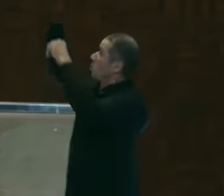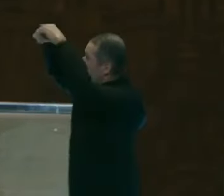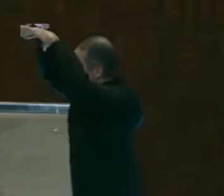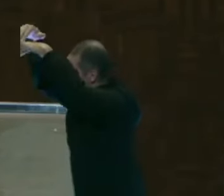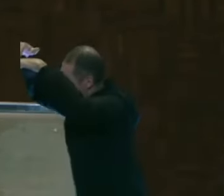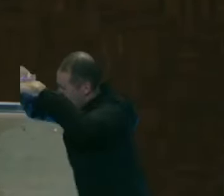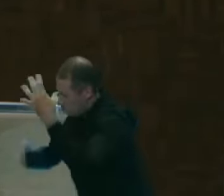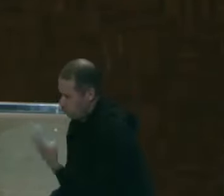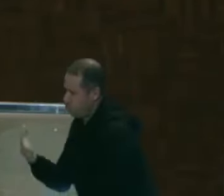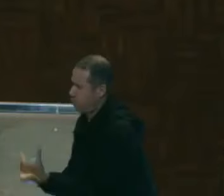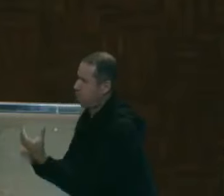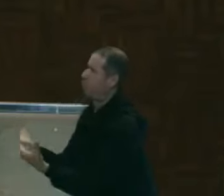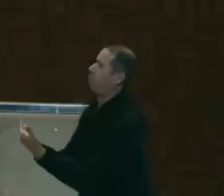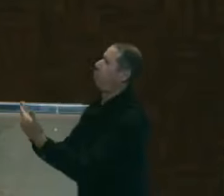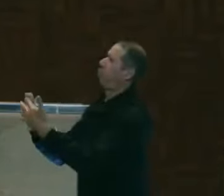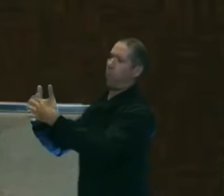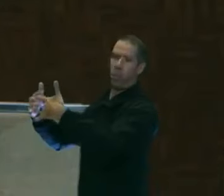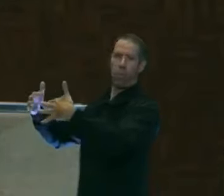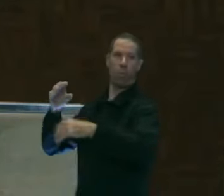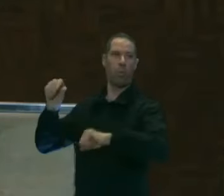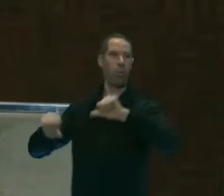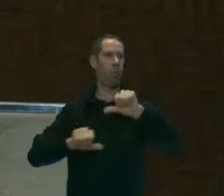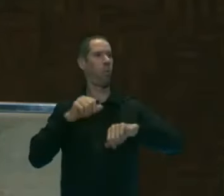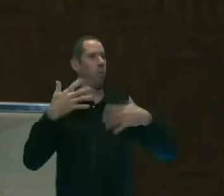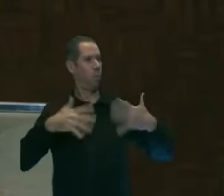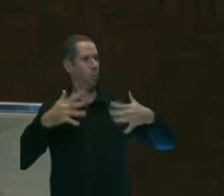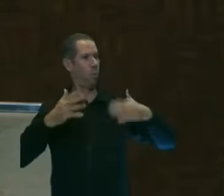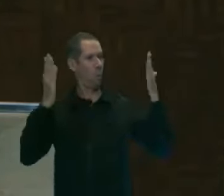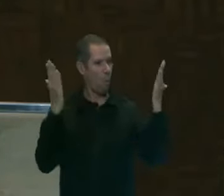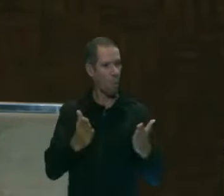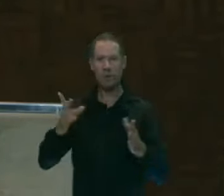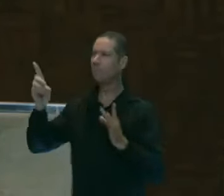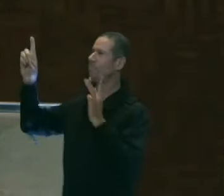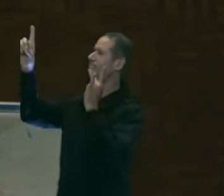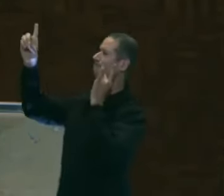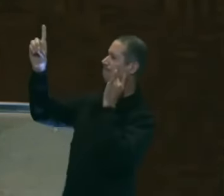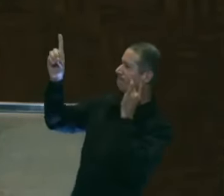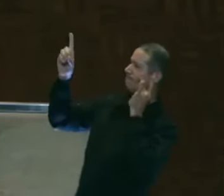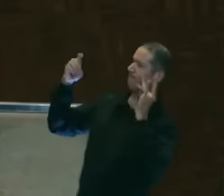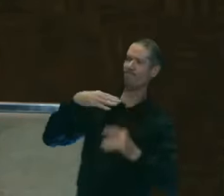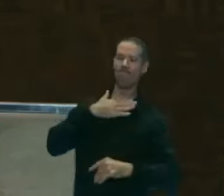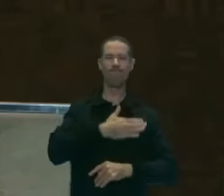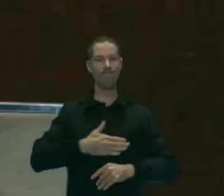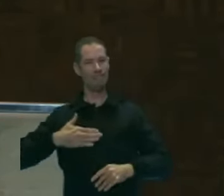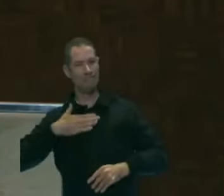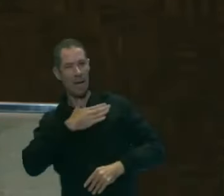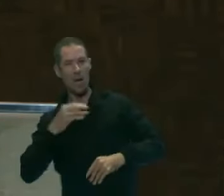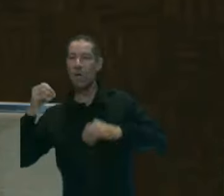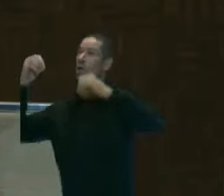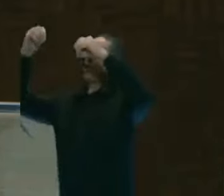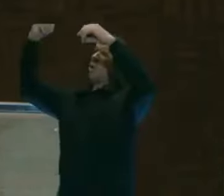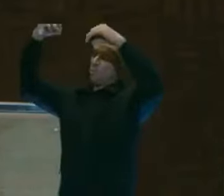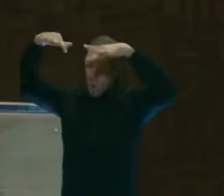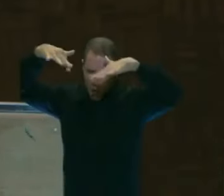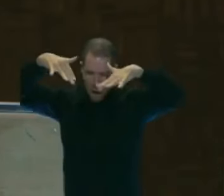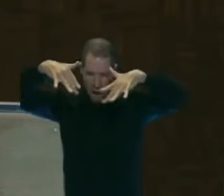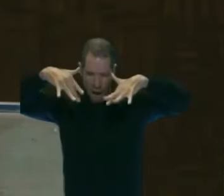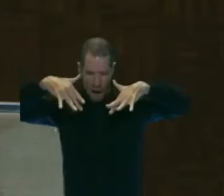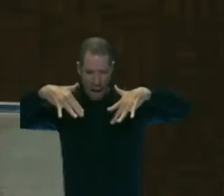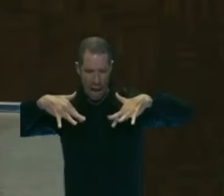Hoje eu quero trazer algo à presença de Deus que o agrade. Hoje eu quero que o fogo caia